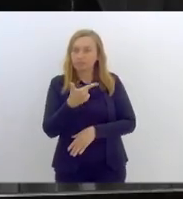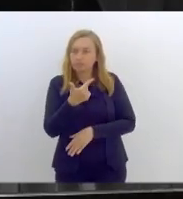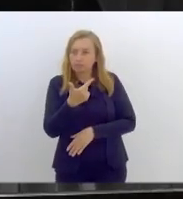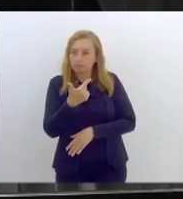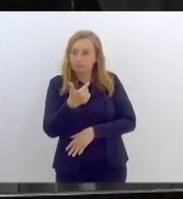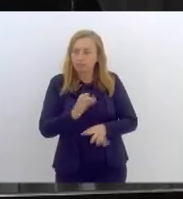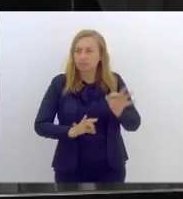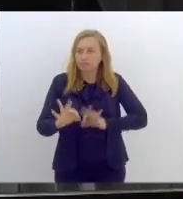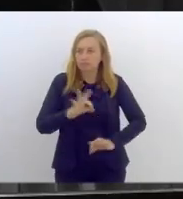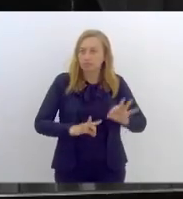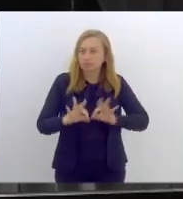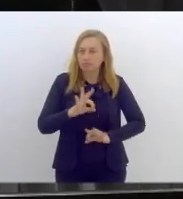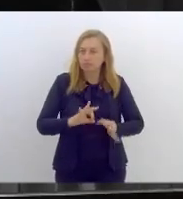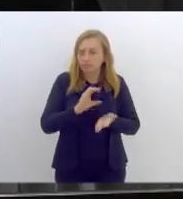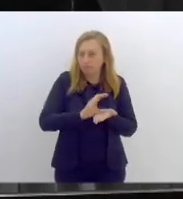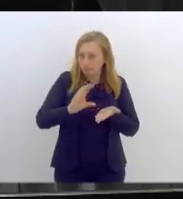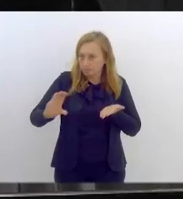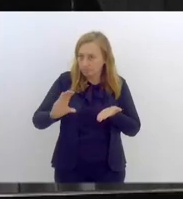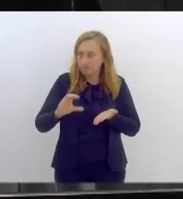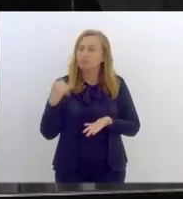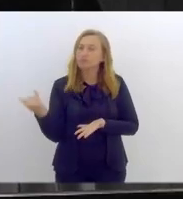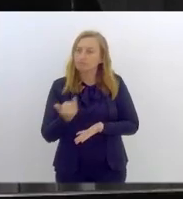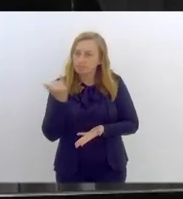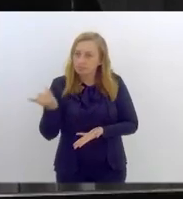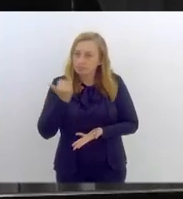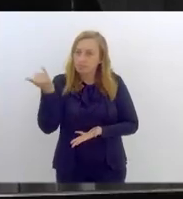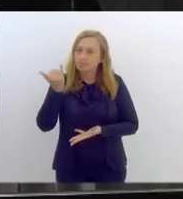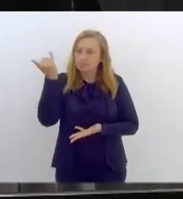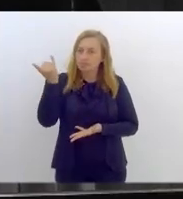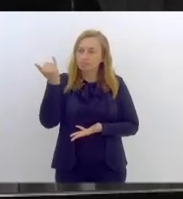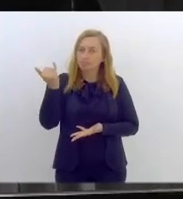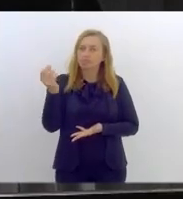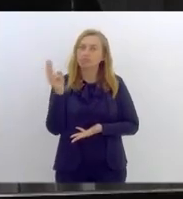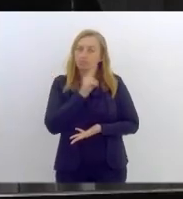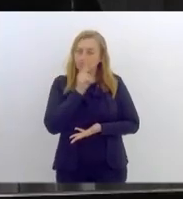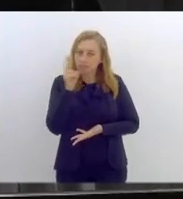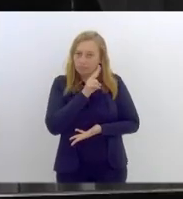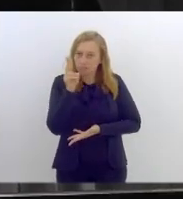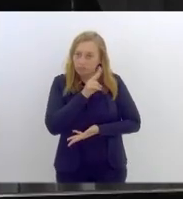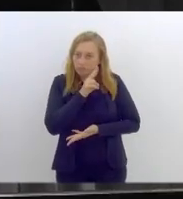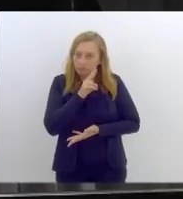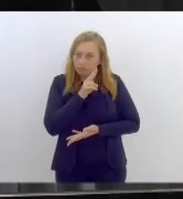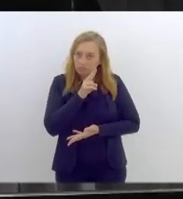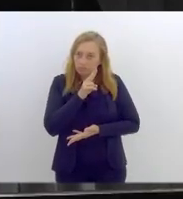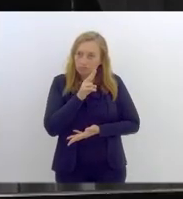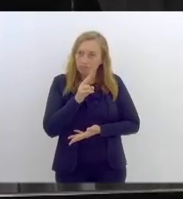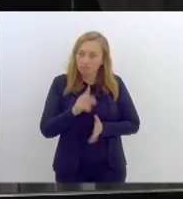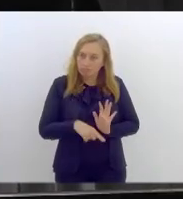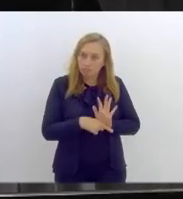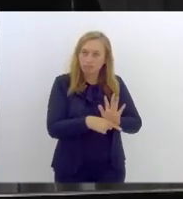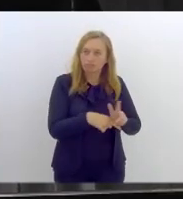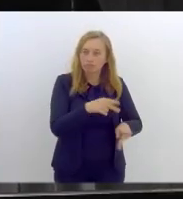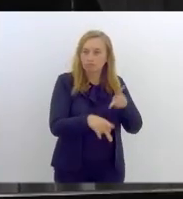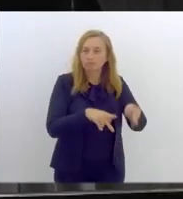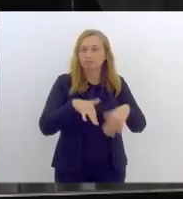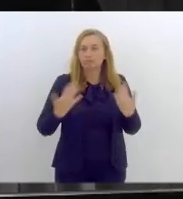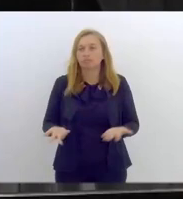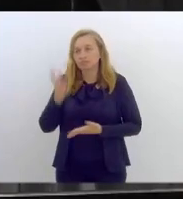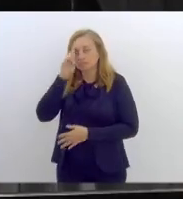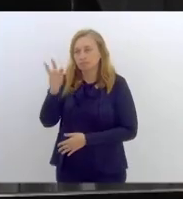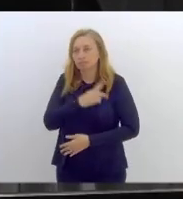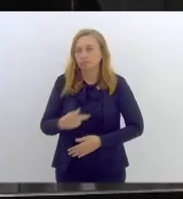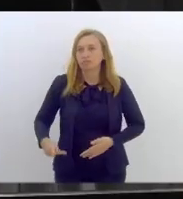os recursos estão nesse não tão necessários e urgentes para acolher essa população então senhora Presidente